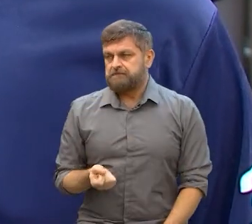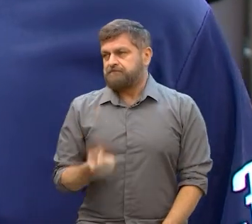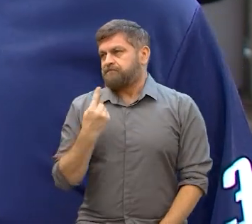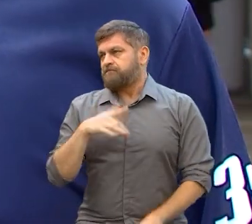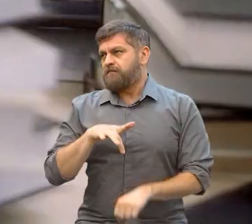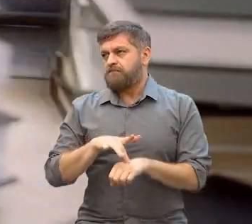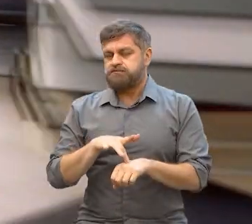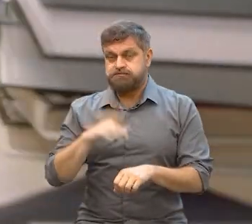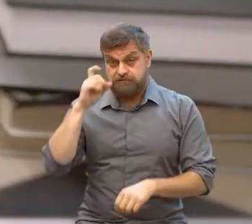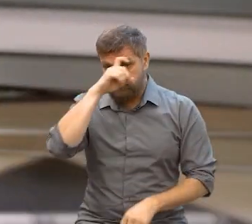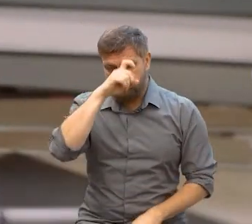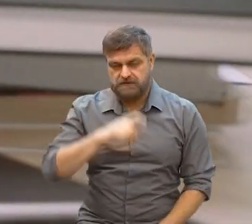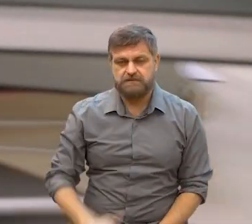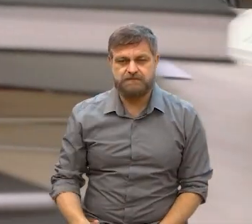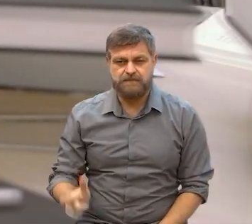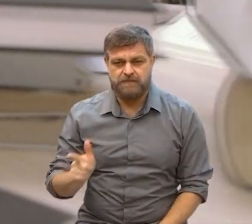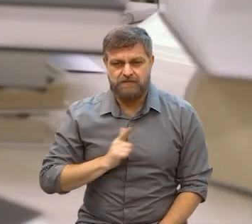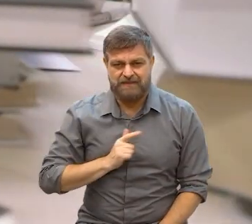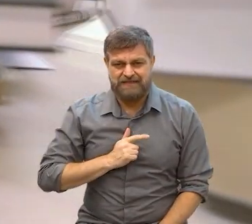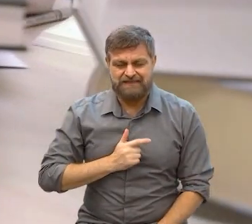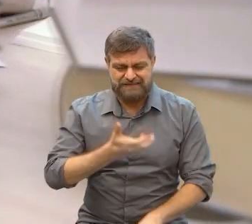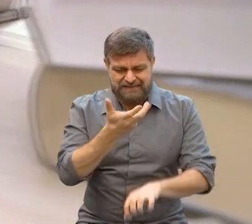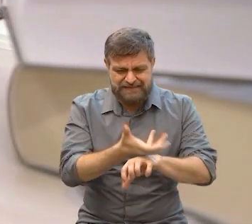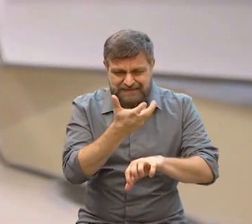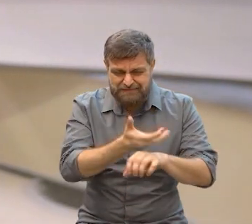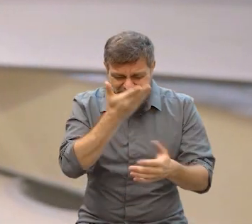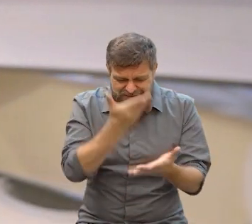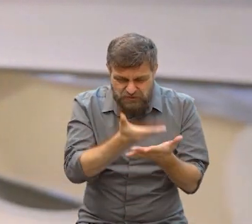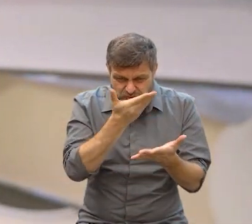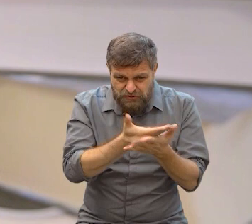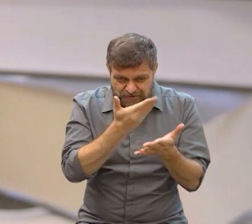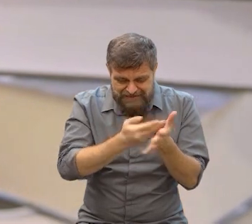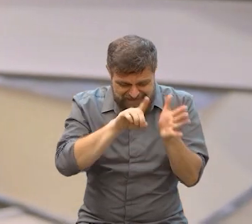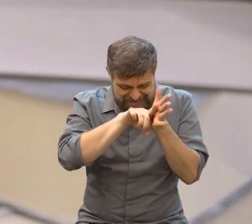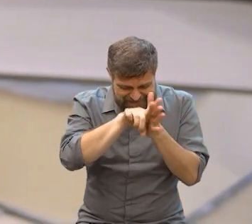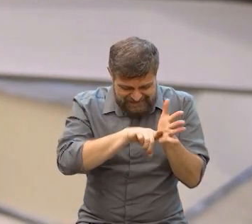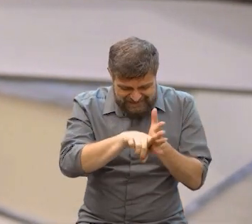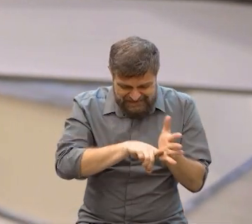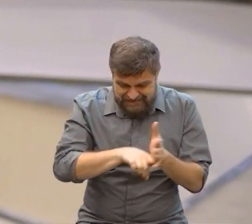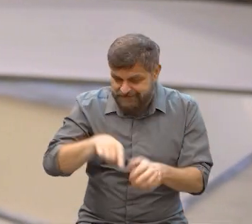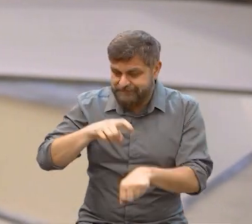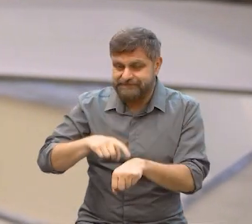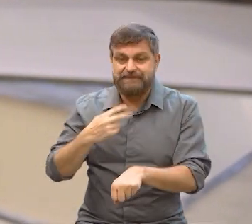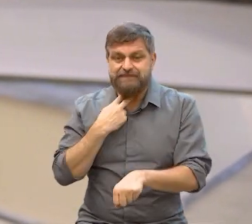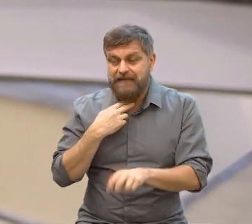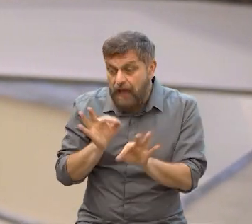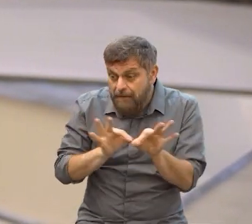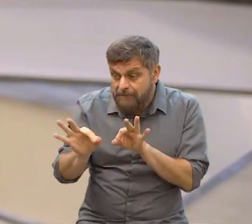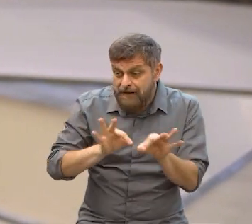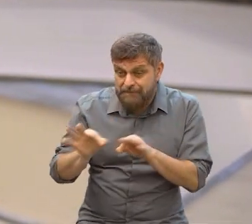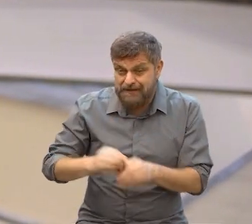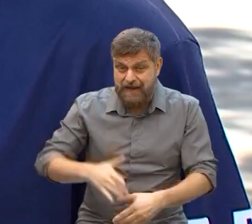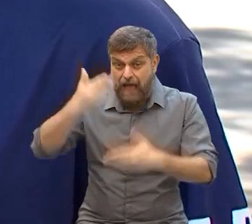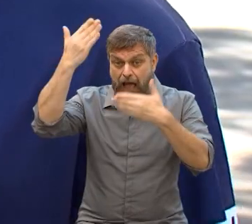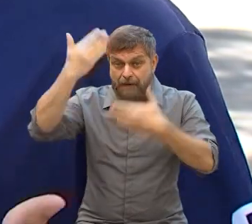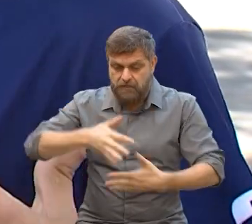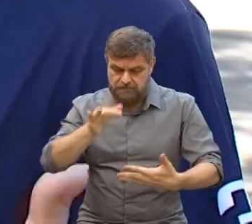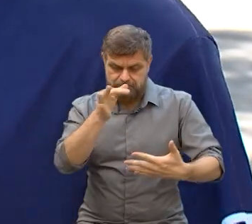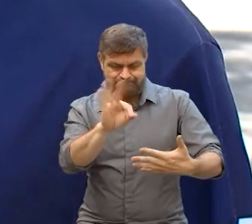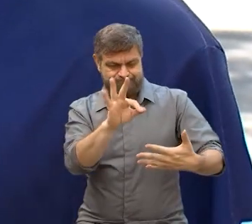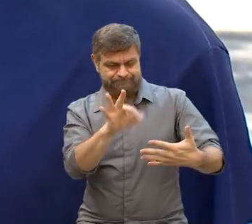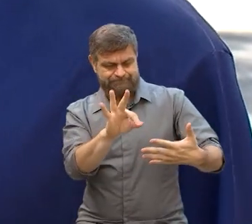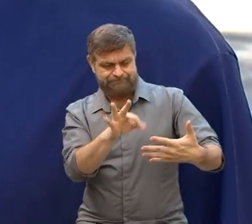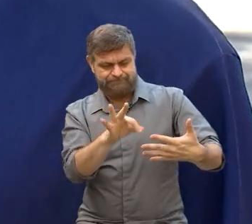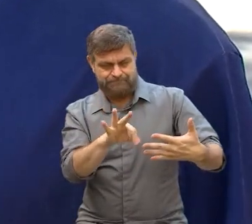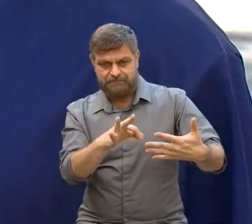é difícil. Fora a quantidade de matéria para estudar, nem sempre dá tempo de se preparar para o teste. Que fica às vezes